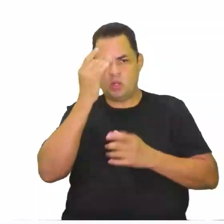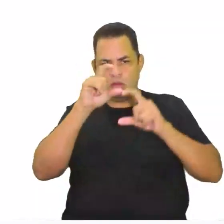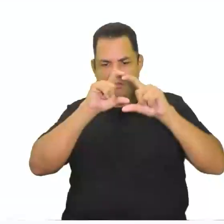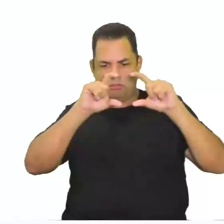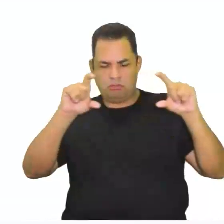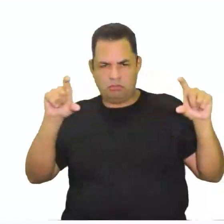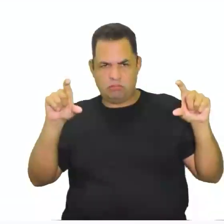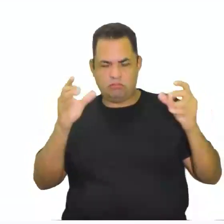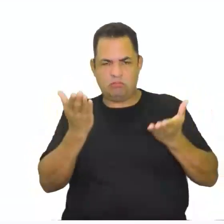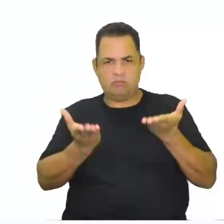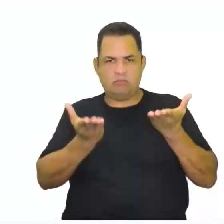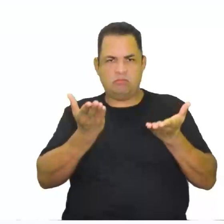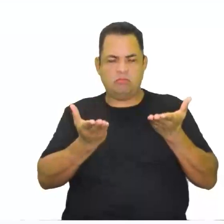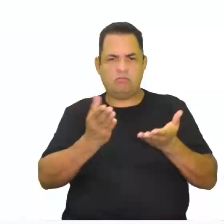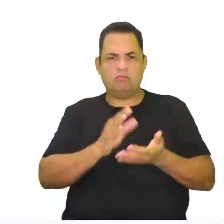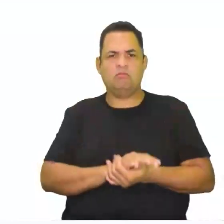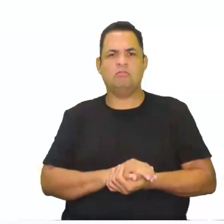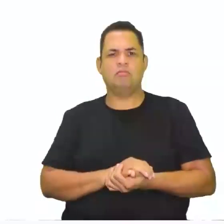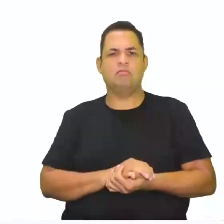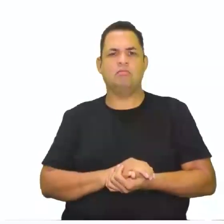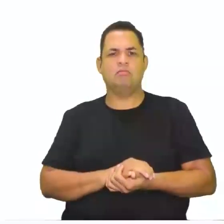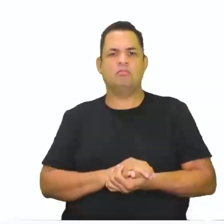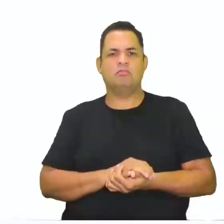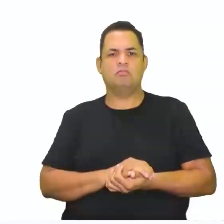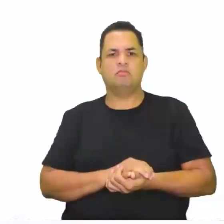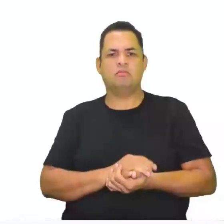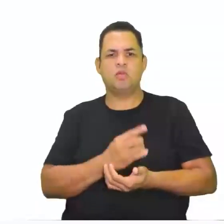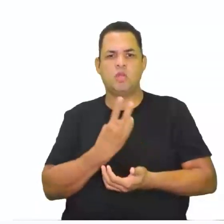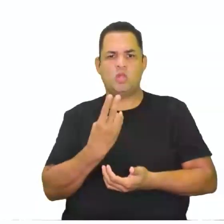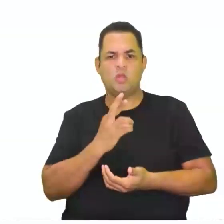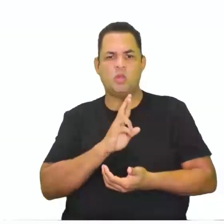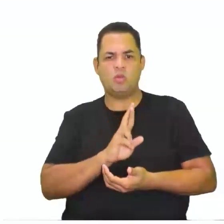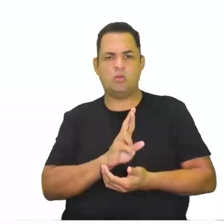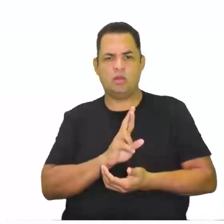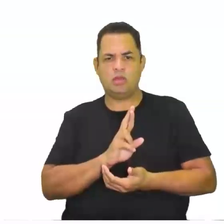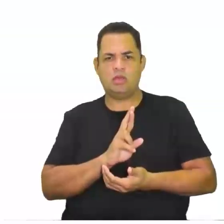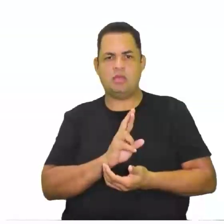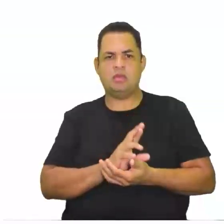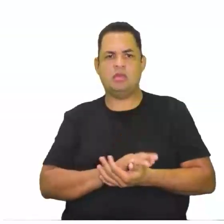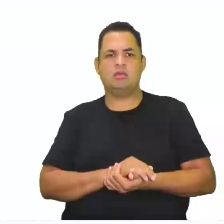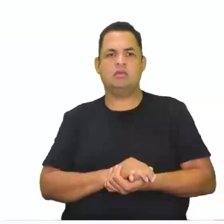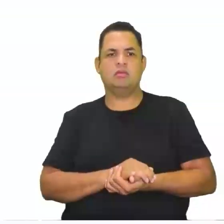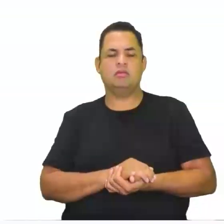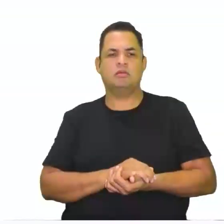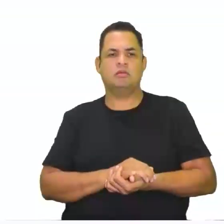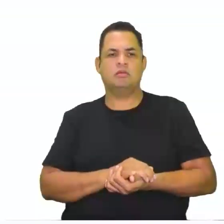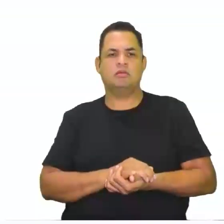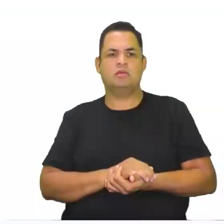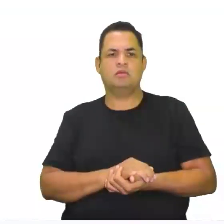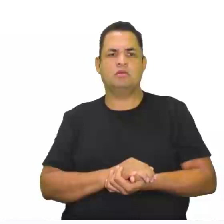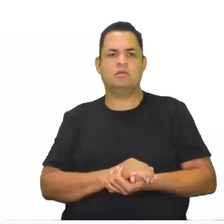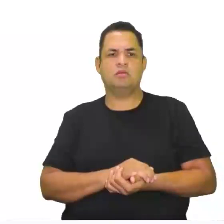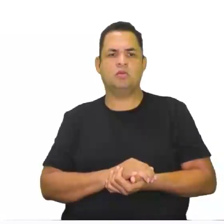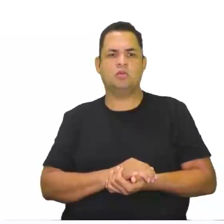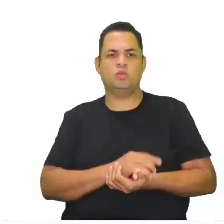balanceada. Do lado dos reagentes, desse lado aqui, 2 vezes 2 eu